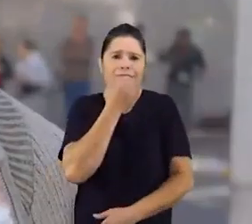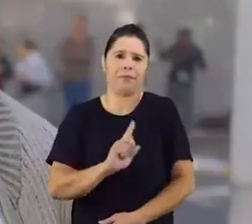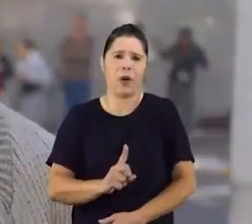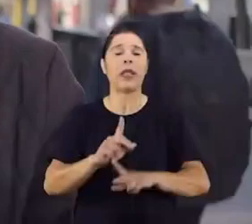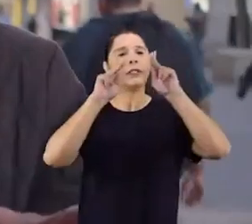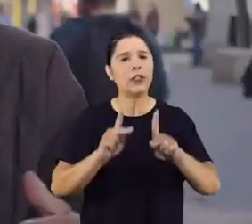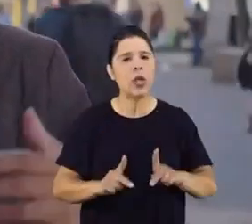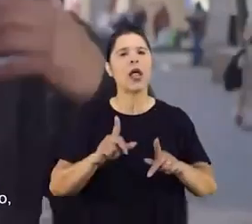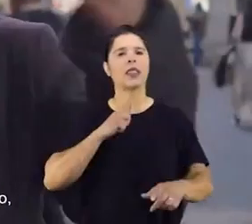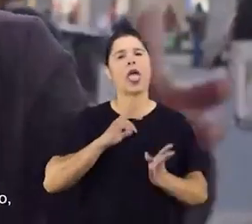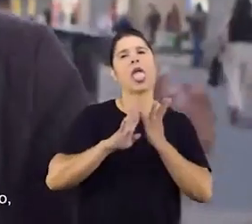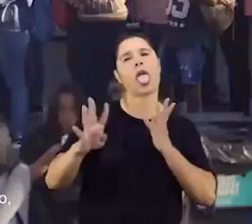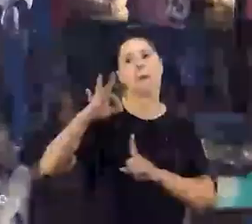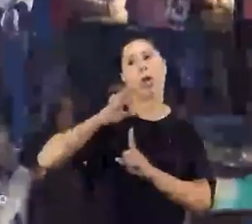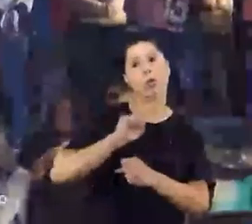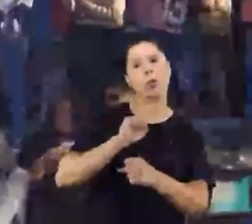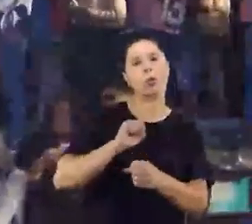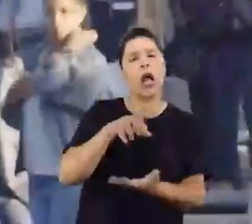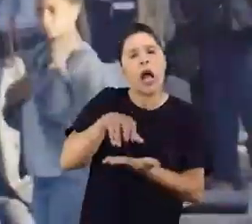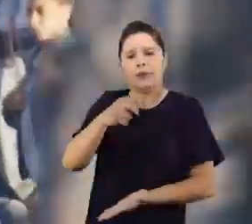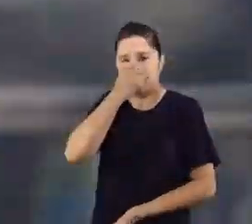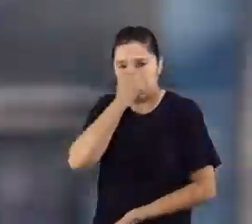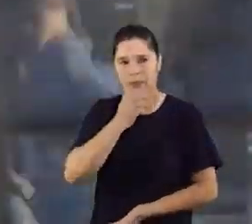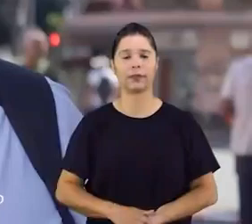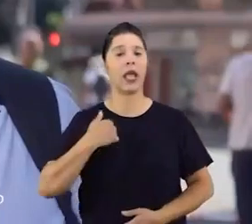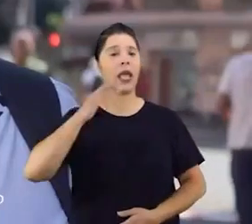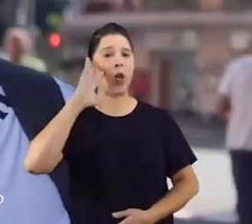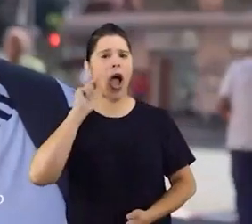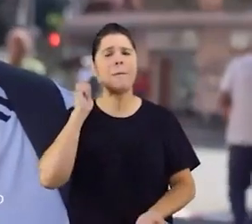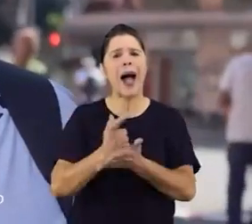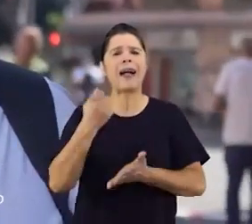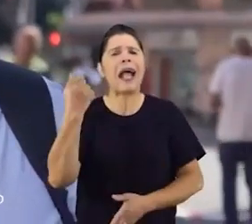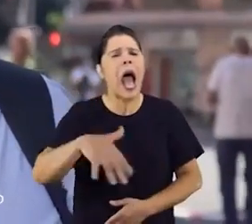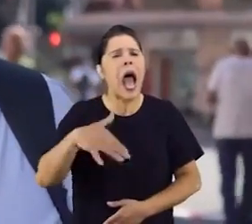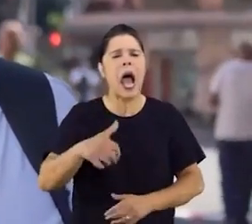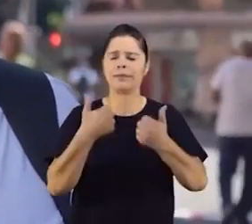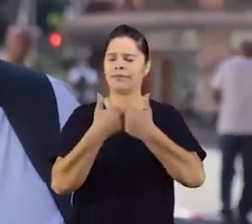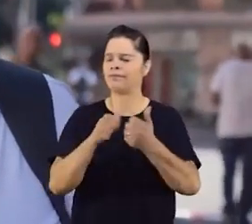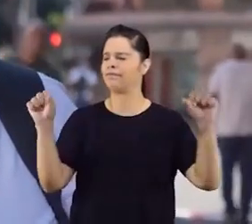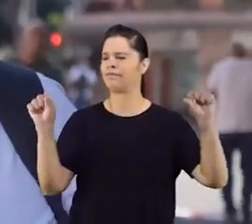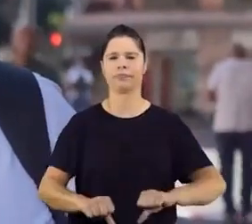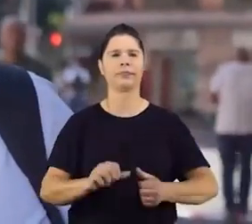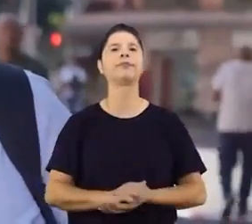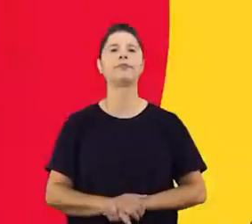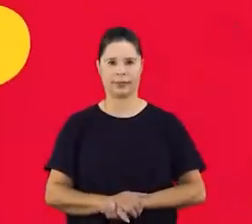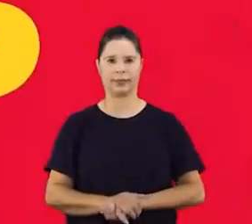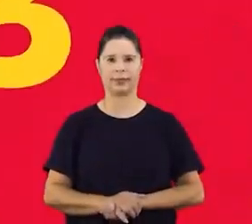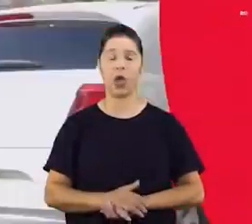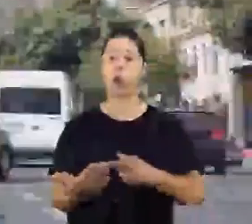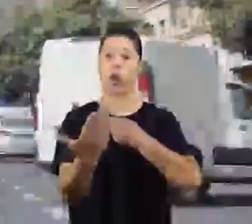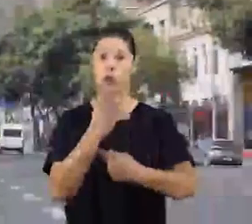não presta. Então as pessoas ficam no ponto muito tempo esperando, nas estações super lotadas. Eu acho que a gente paga muito caro por um transporte muito ruim.